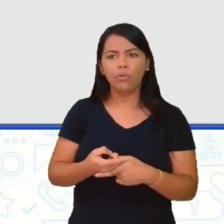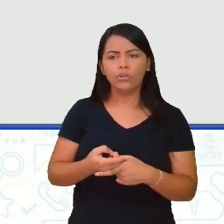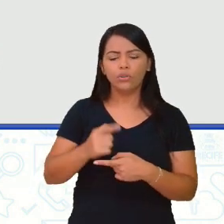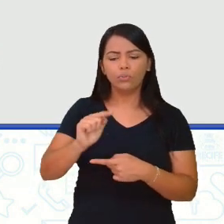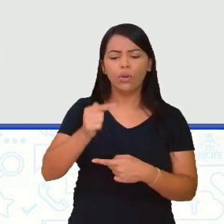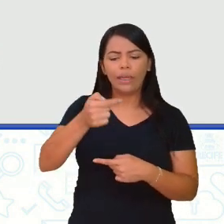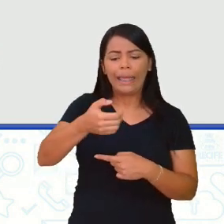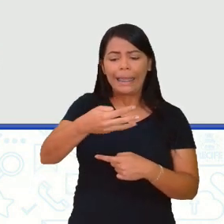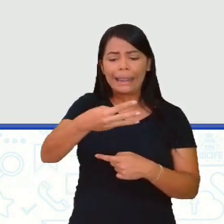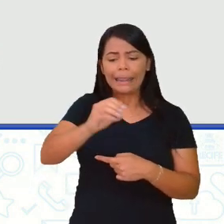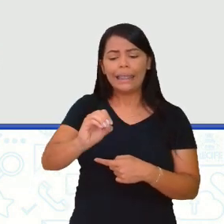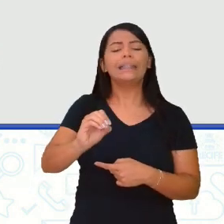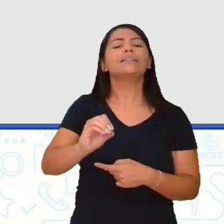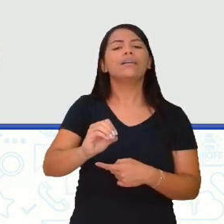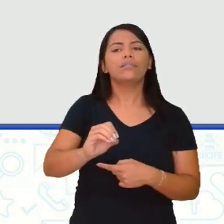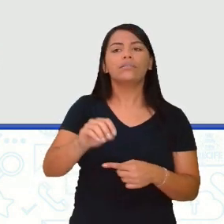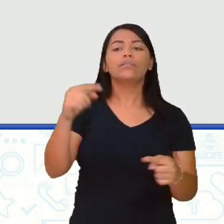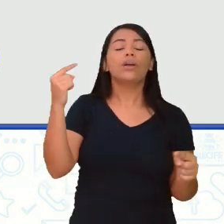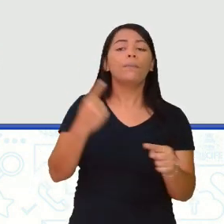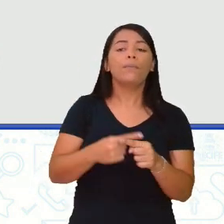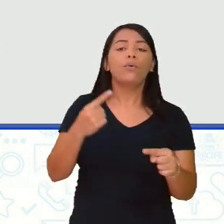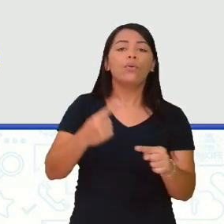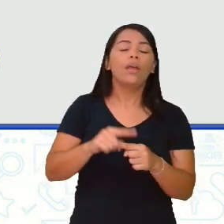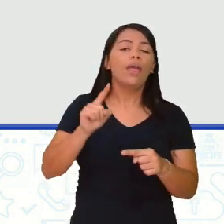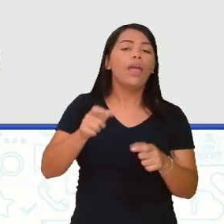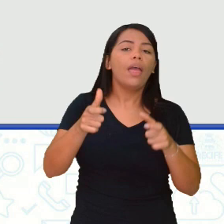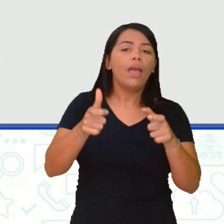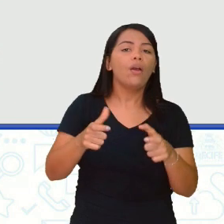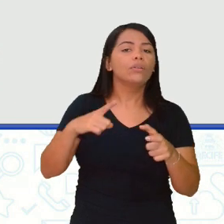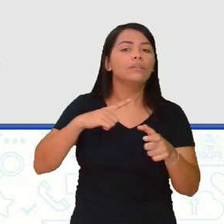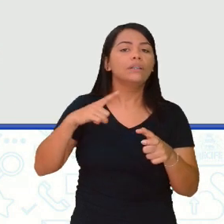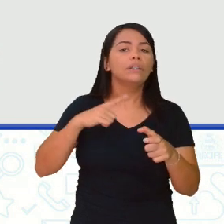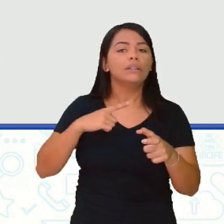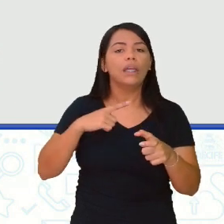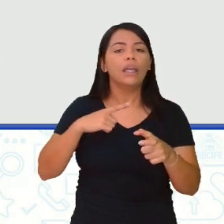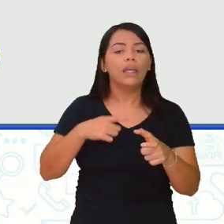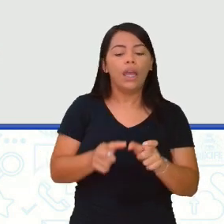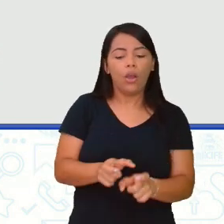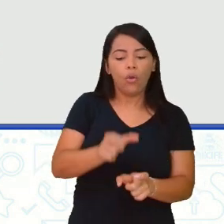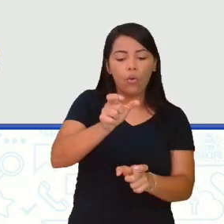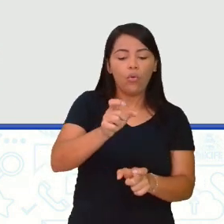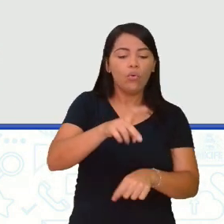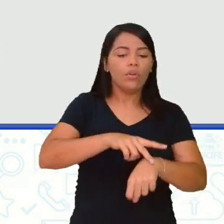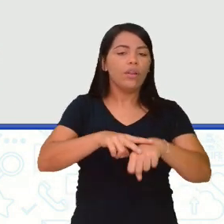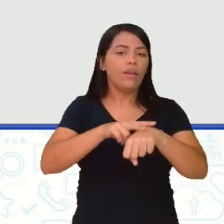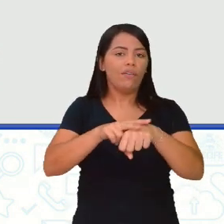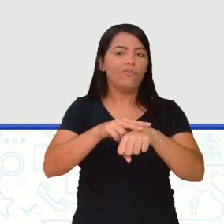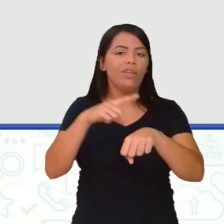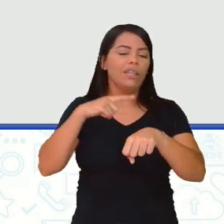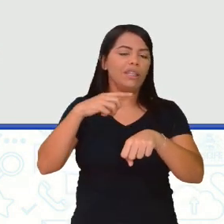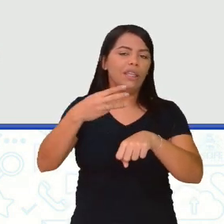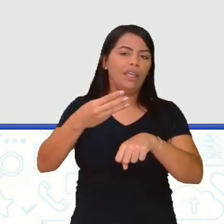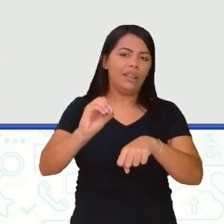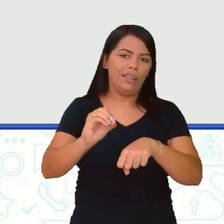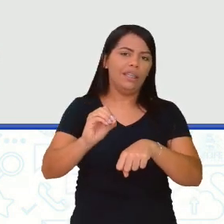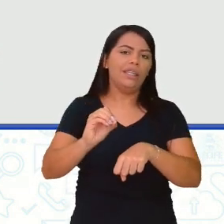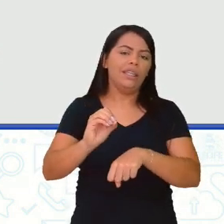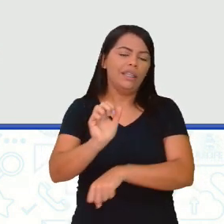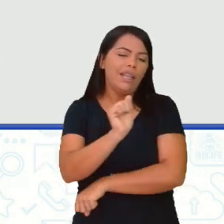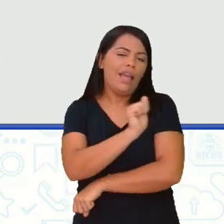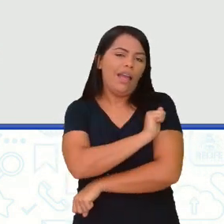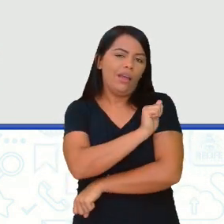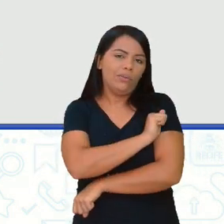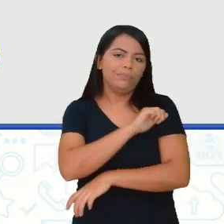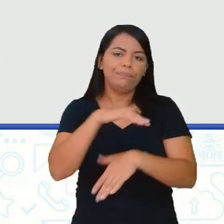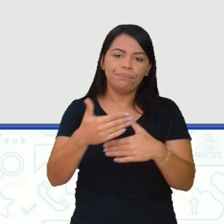que eu marquei 30 ali? Porque é onde está a coluna de verde. Eu tenho 30 alunos. Né?